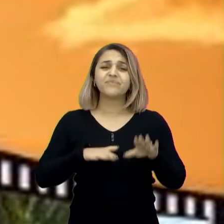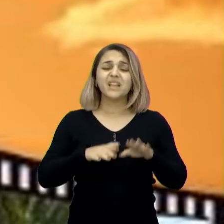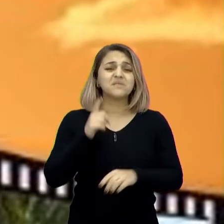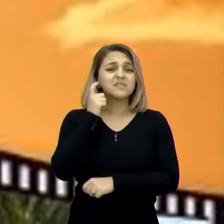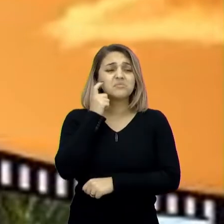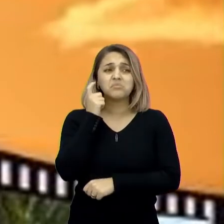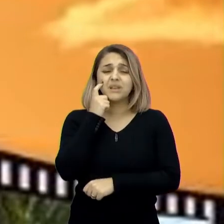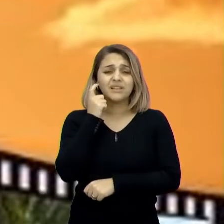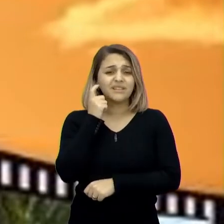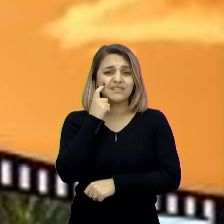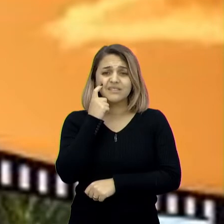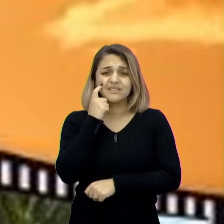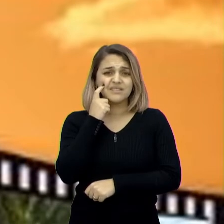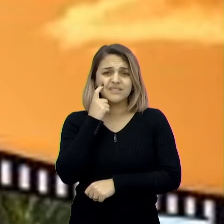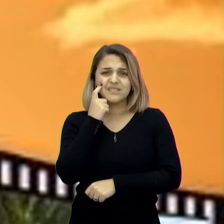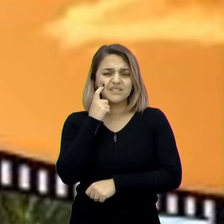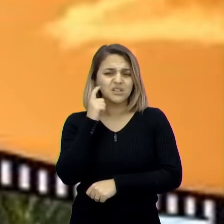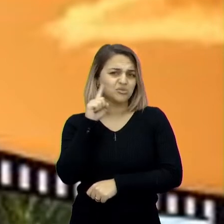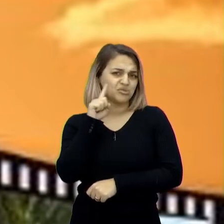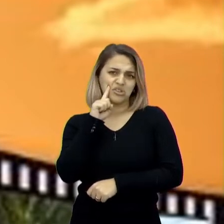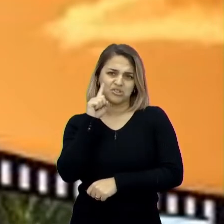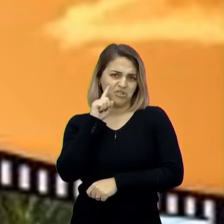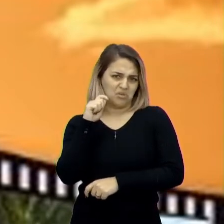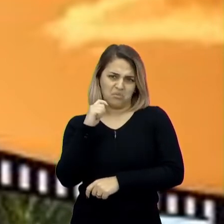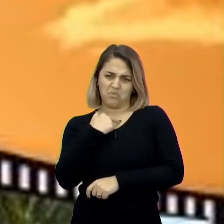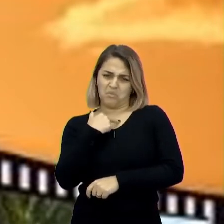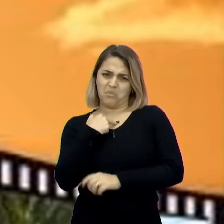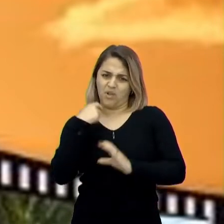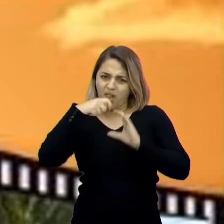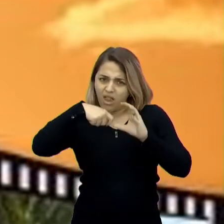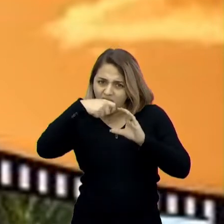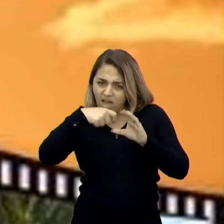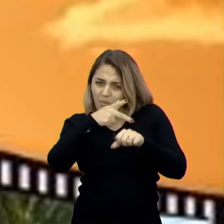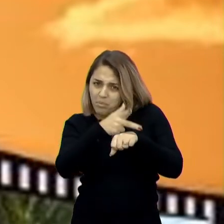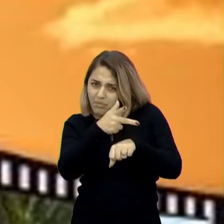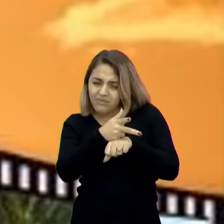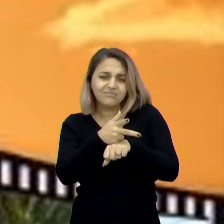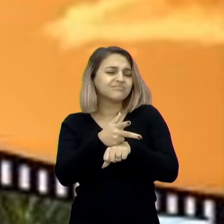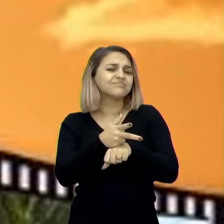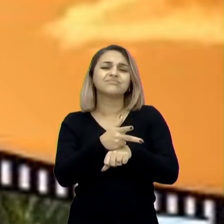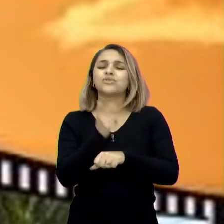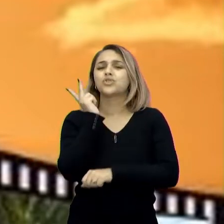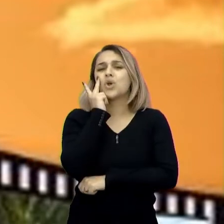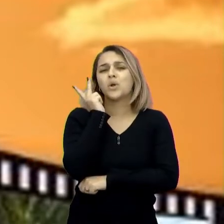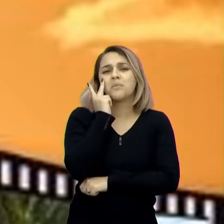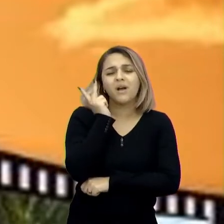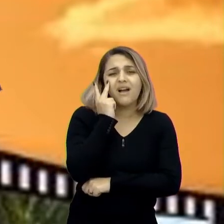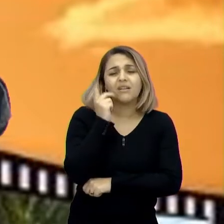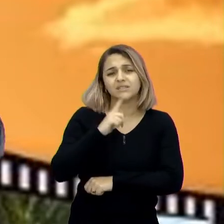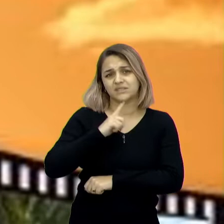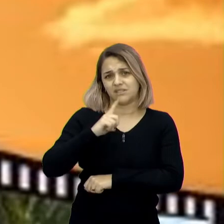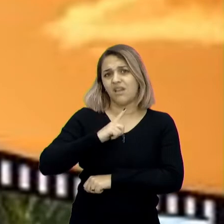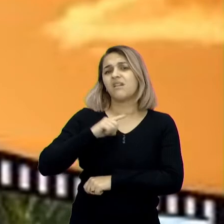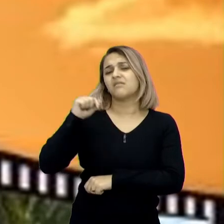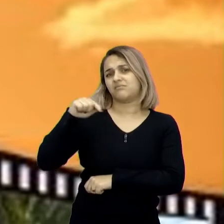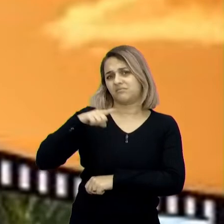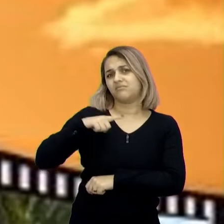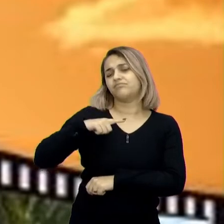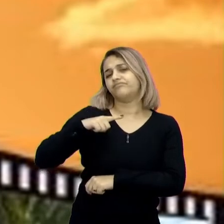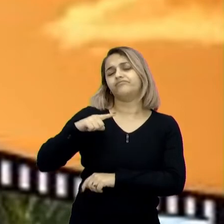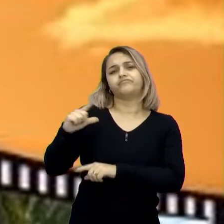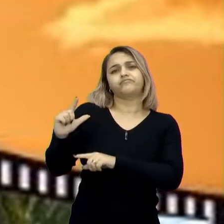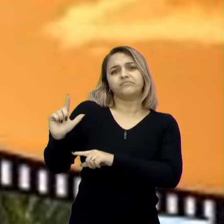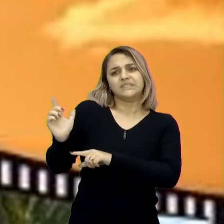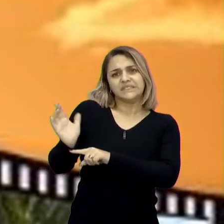retratado, a gente precisa de uma mega produção. Claro, a gente tem dentro da área aí do audiovisual, dos cinemas, as grandes produções que realmente